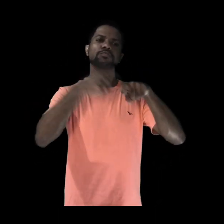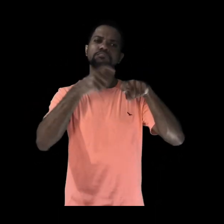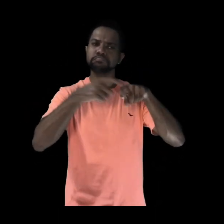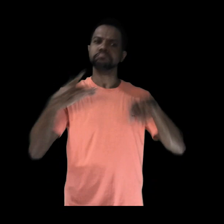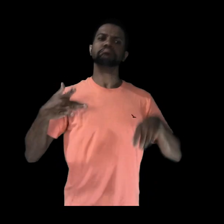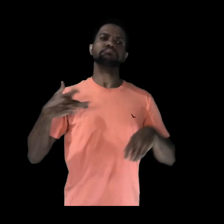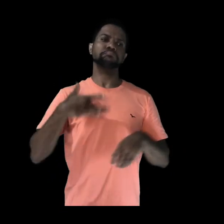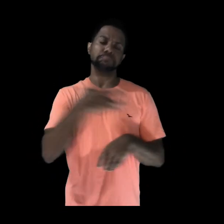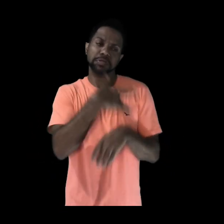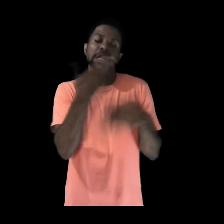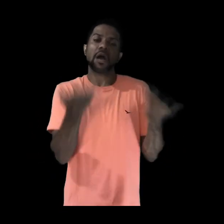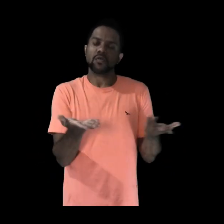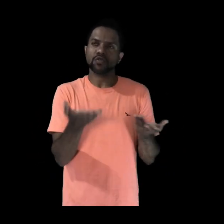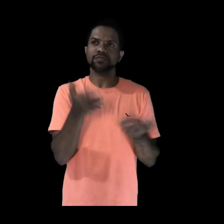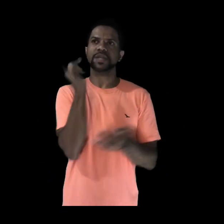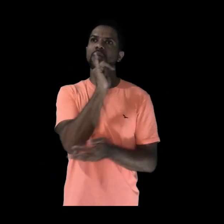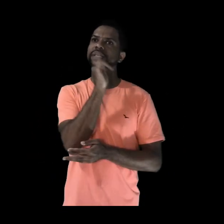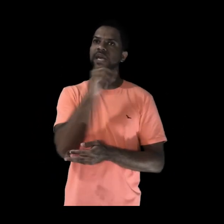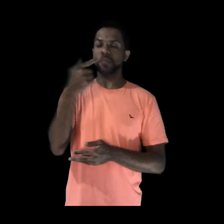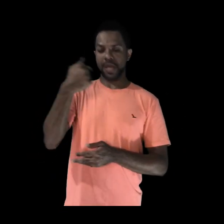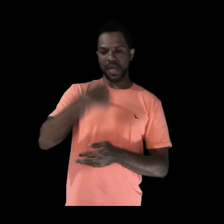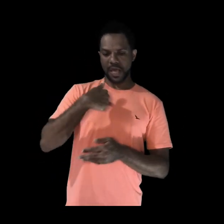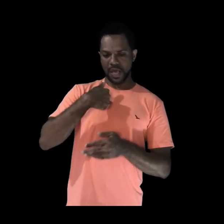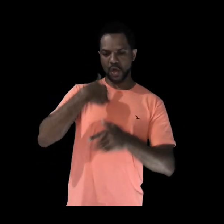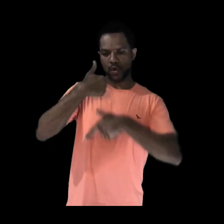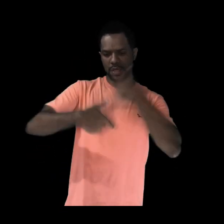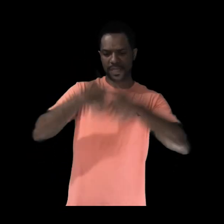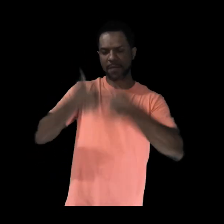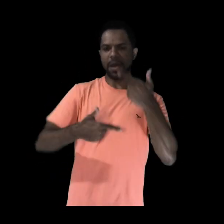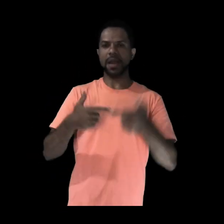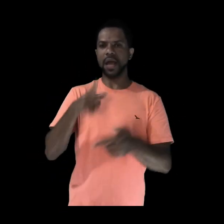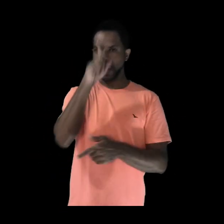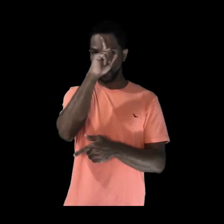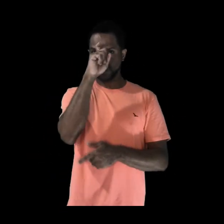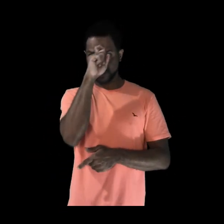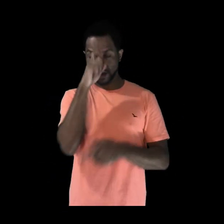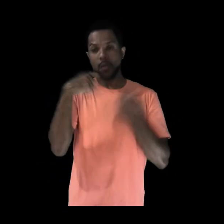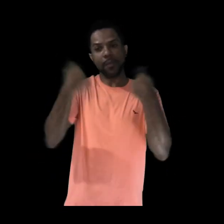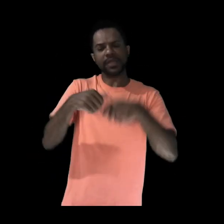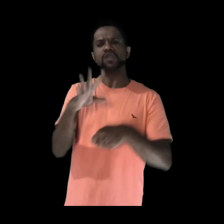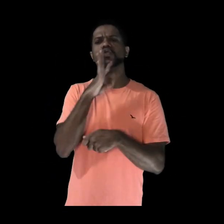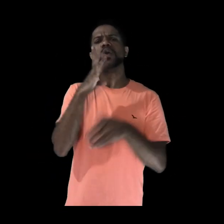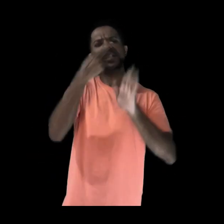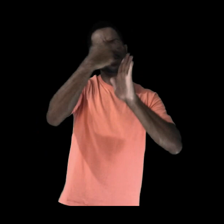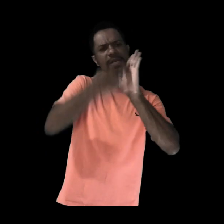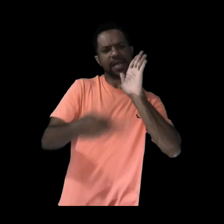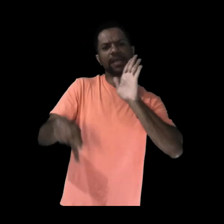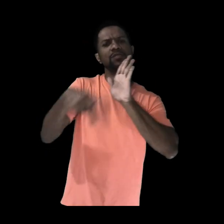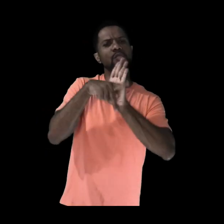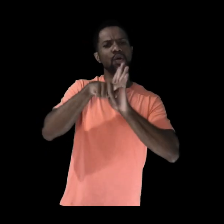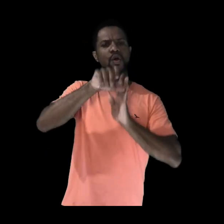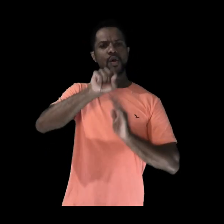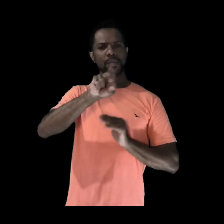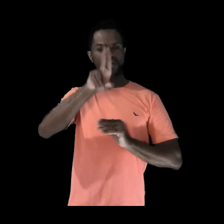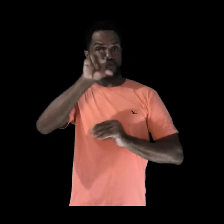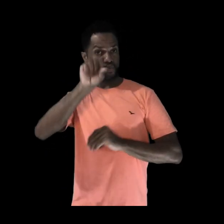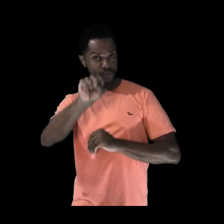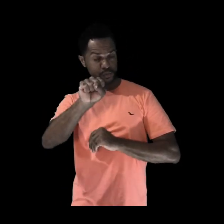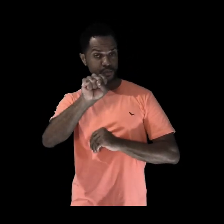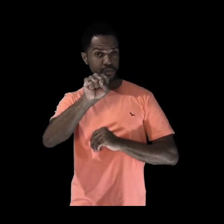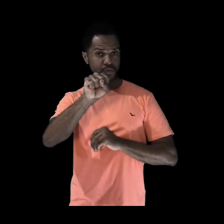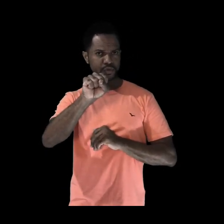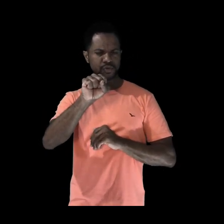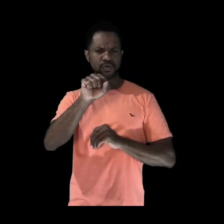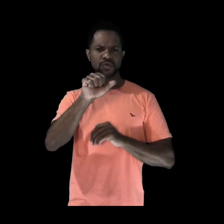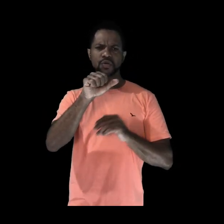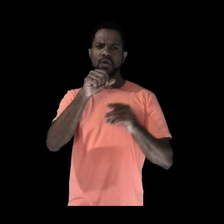de atuação. Então, por exemplo, para mim atuar como intérprete no hospital, eu preciso conhecer o protocolo do SUS, que não tem a ver com a